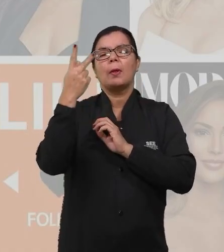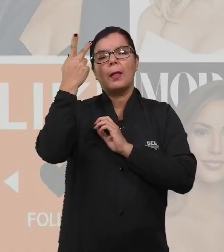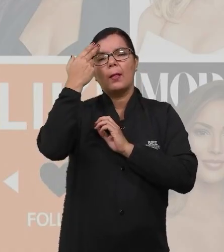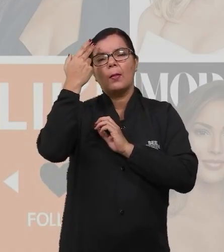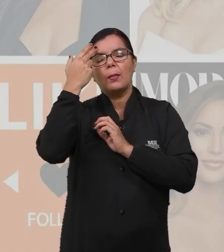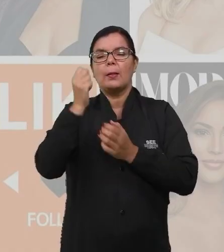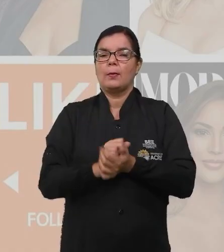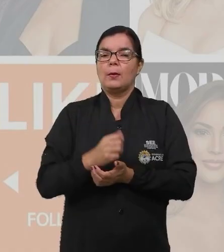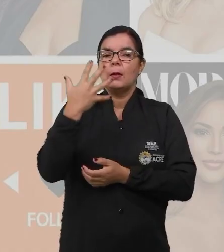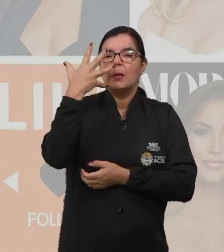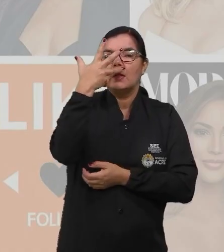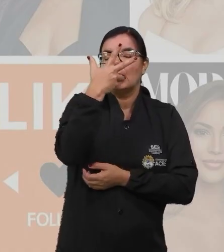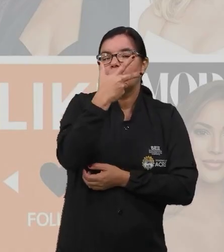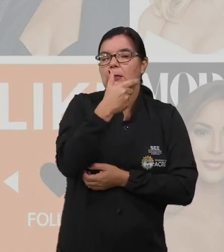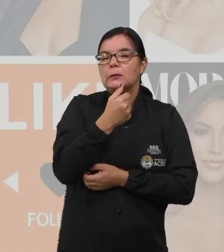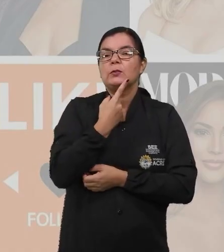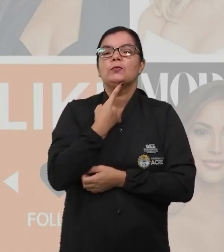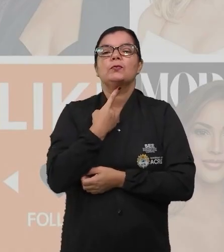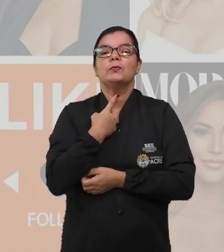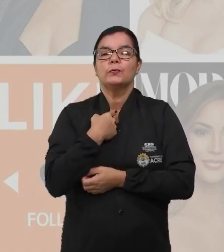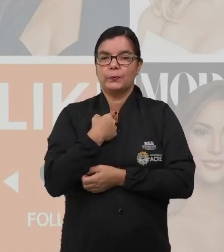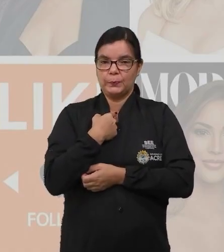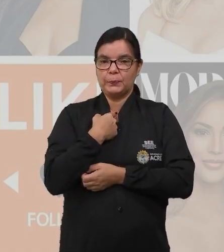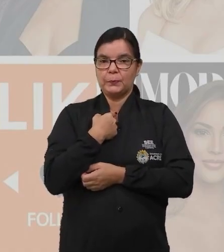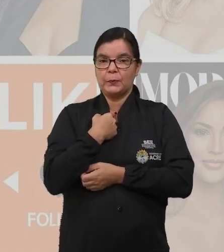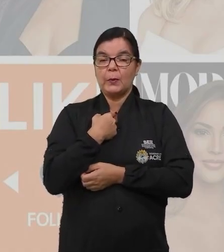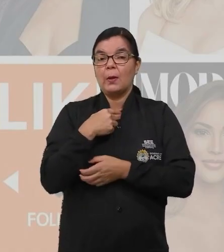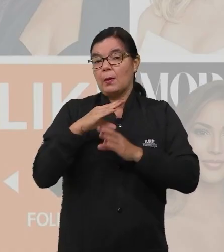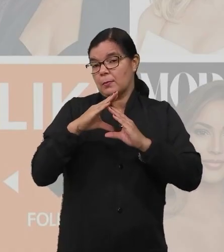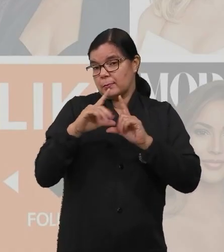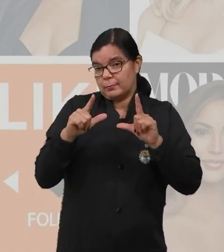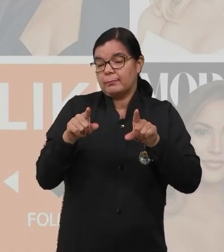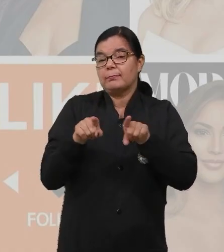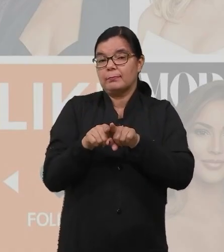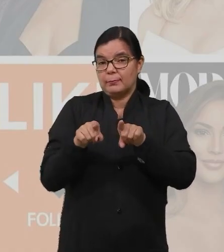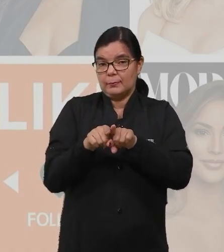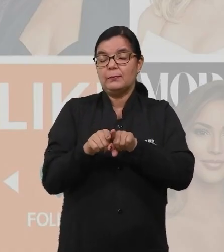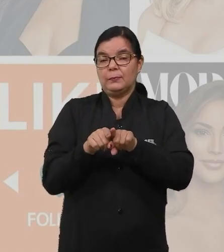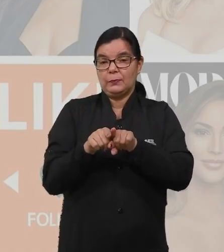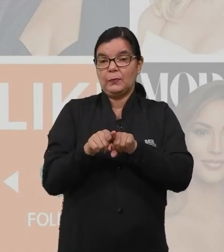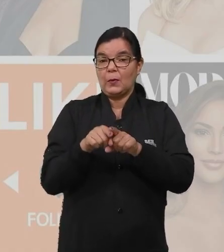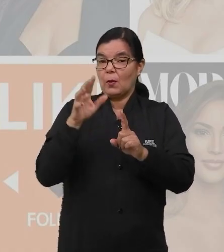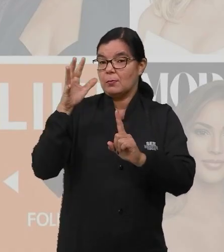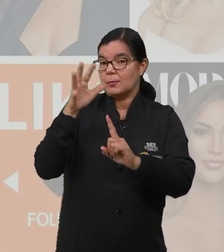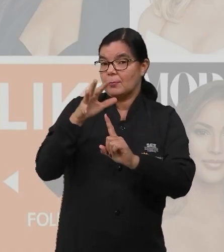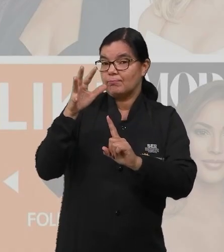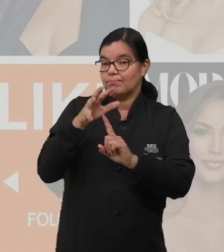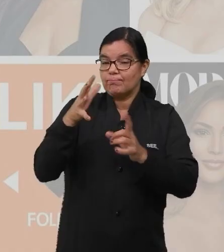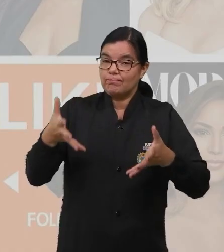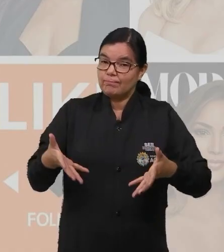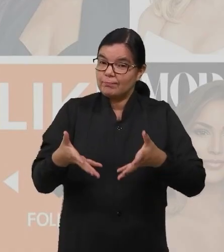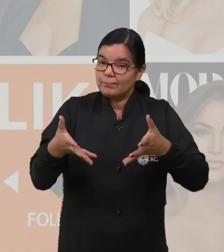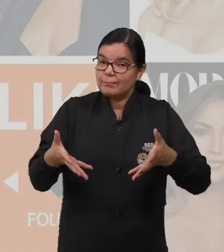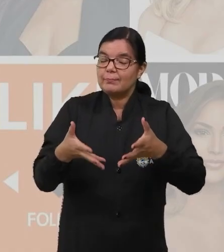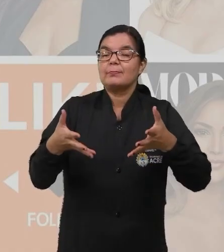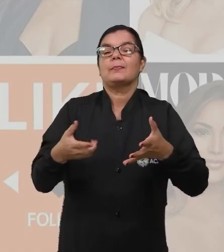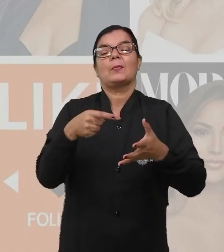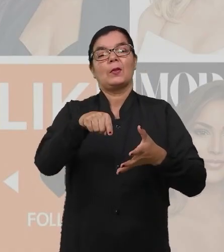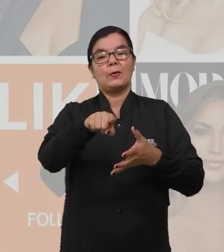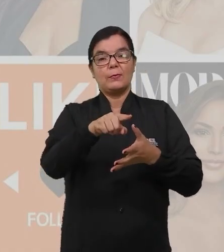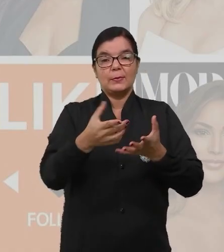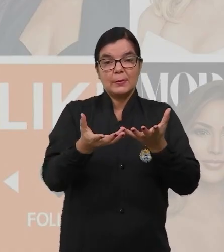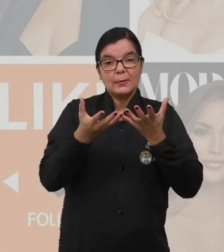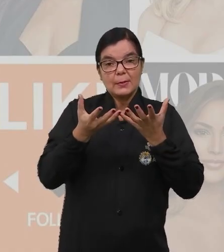normal, belo, desejável. E, obviamente, são incentivos para que você